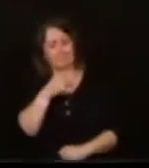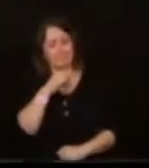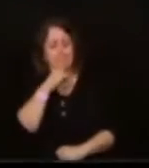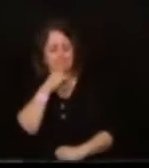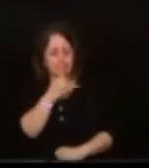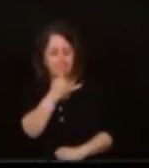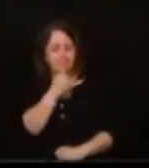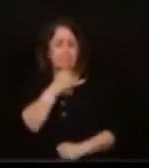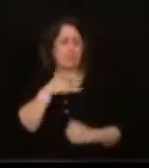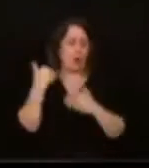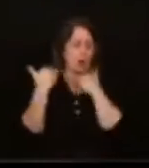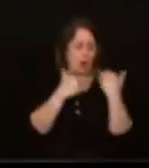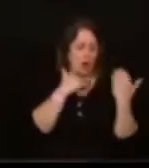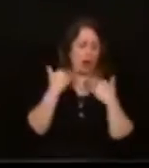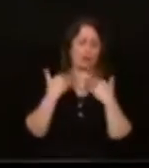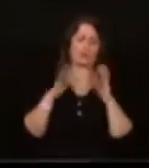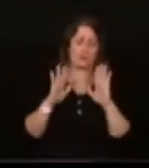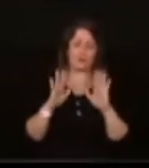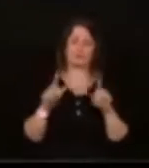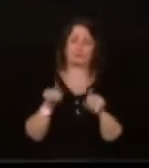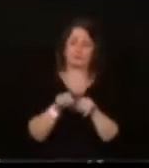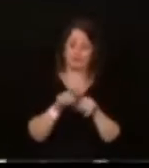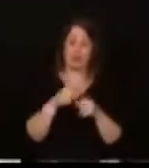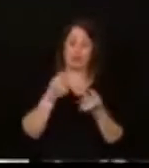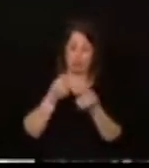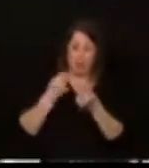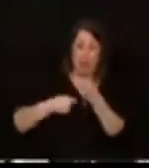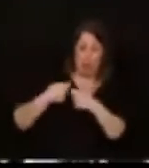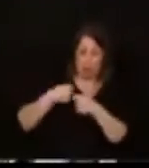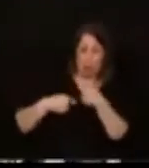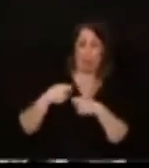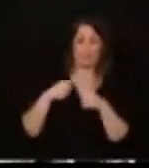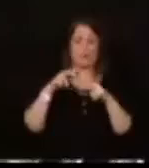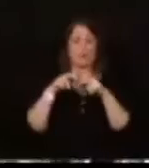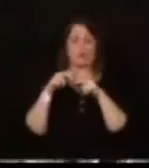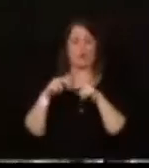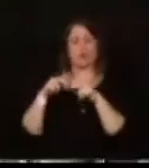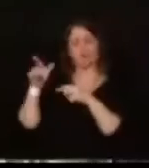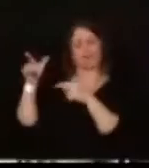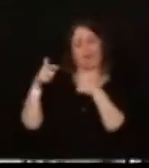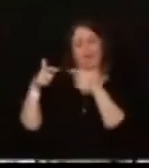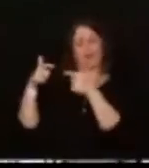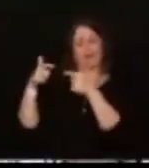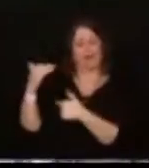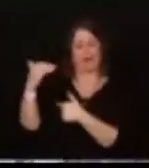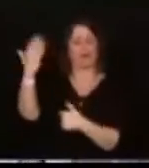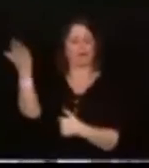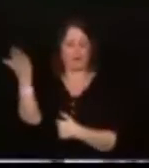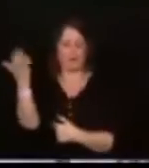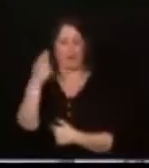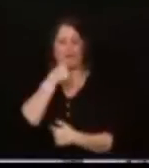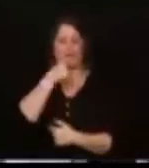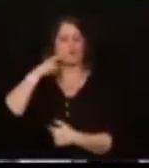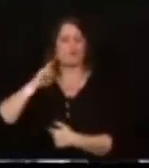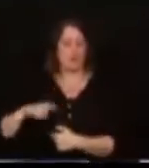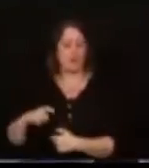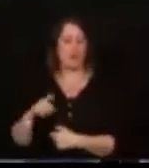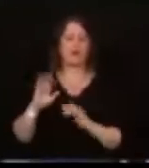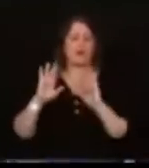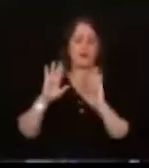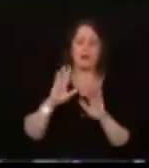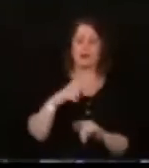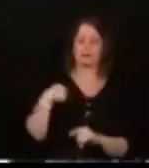consequências na nossa economia também por uma guerra lá fora. Mas essas questões